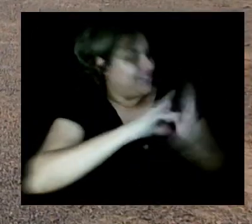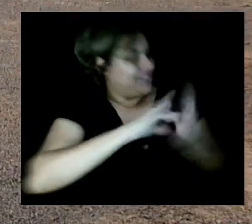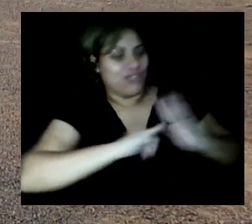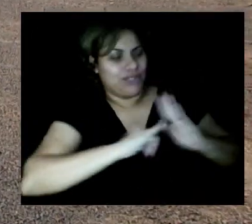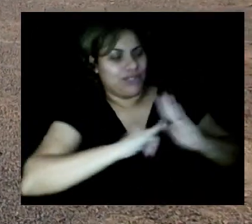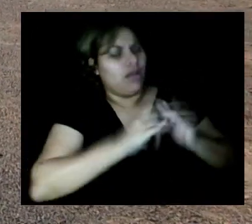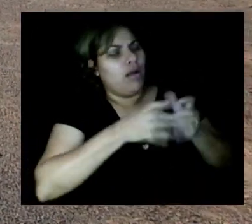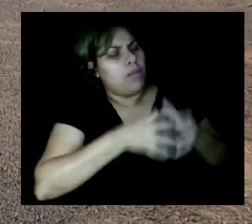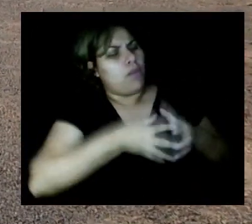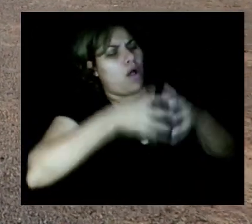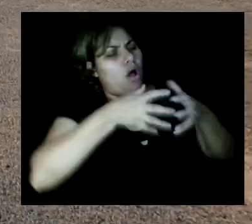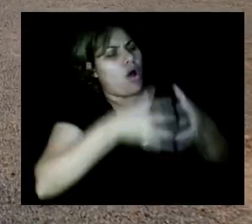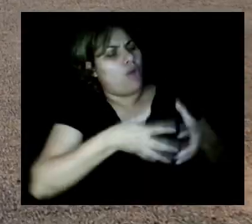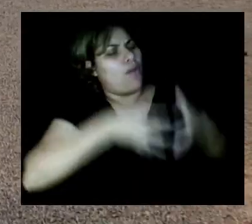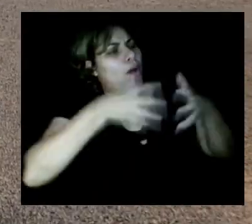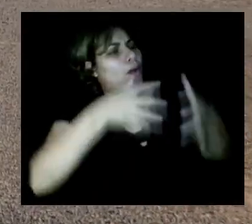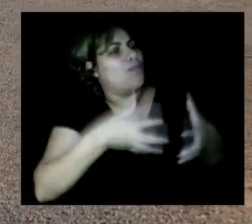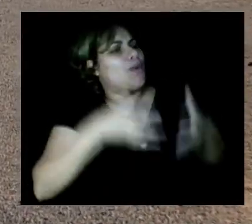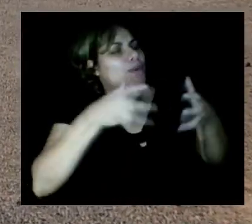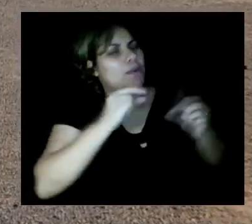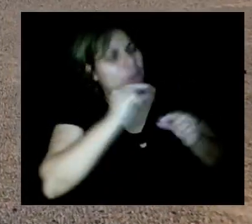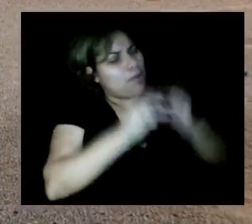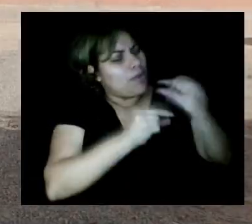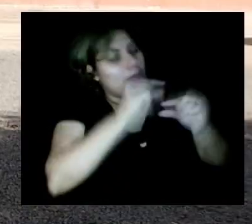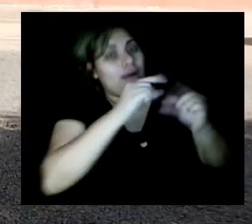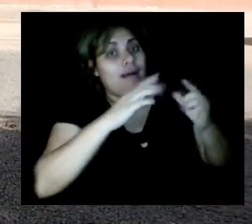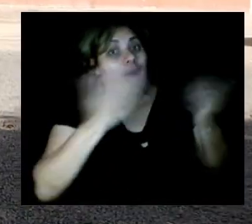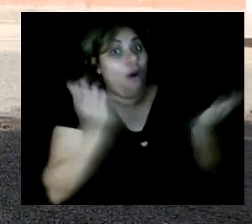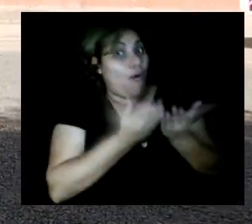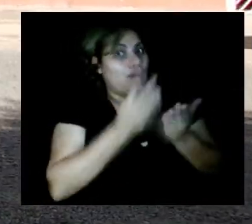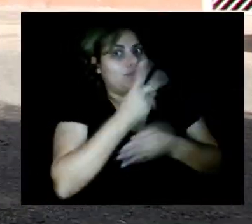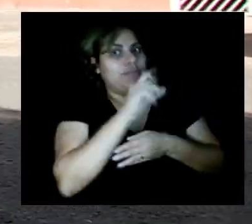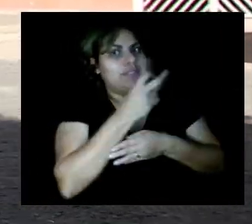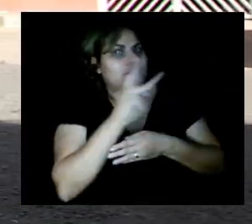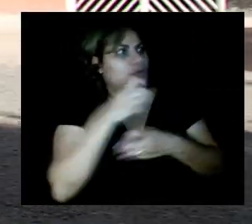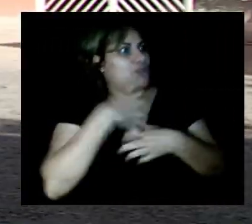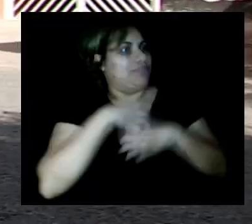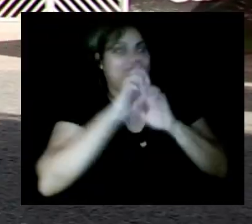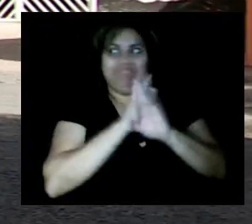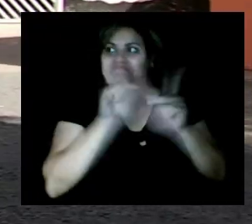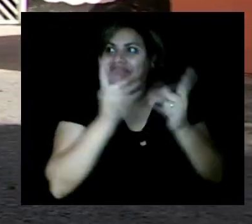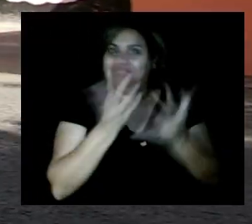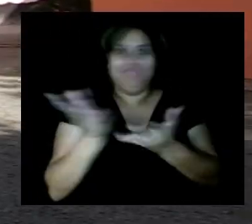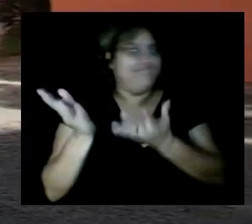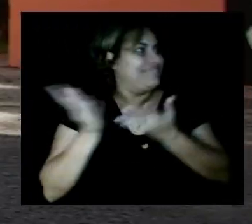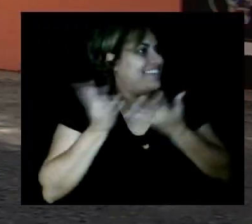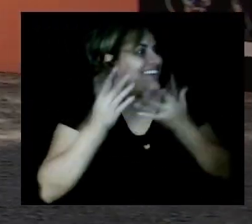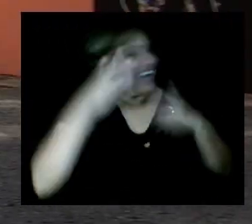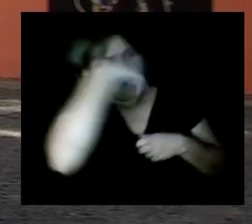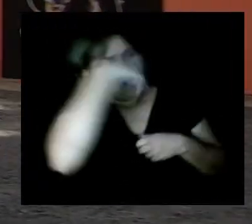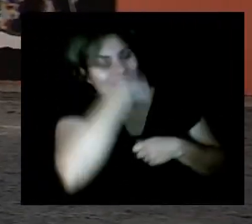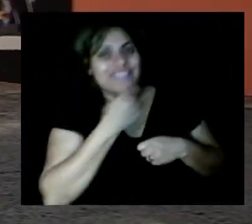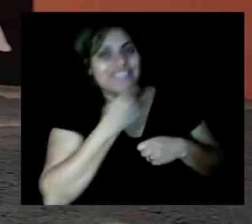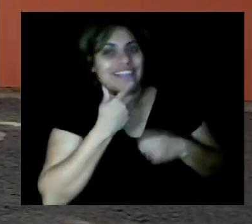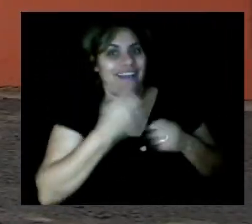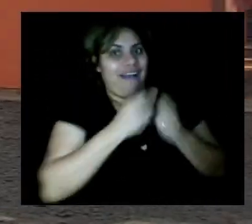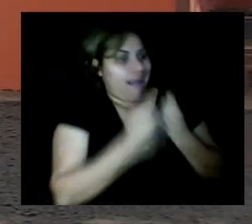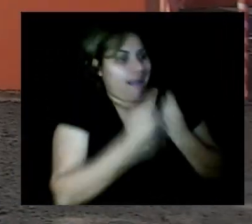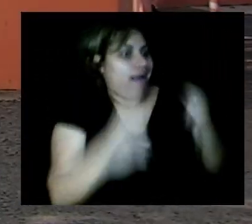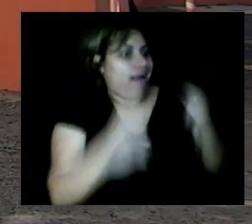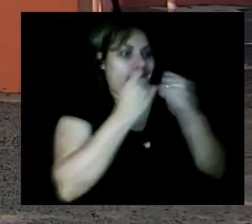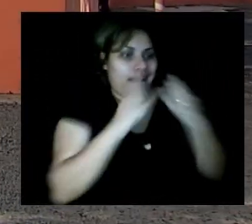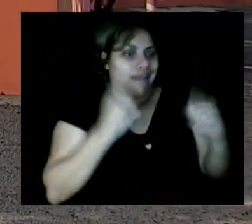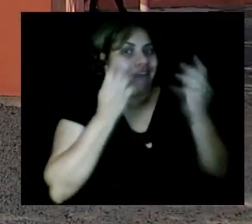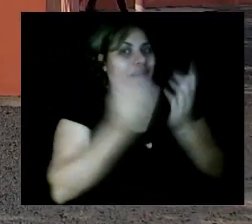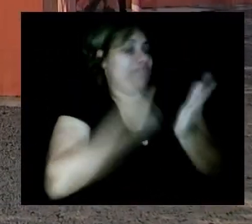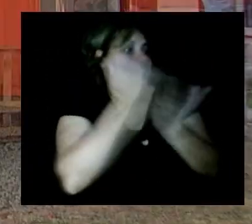até hoje, né, 2025, tem todo esse espaço aqui montado e ainda a gente quer crescer mais ainda, né? Nós